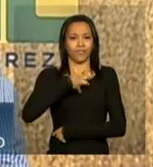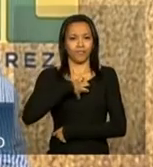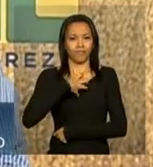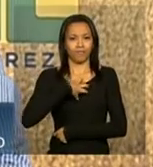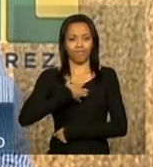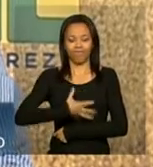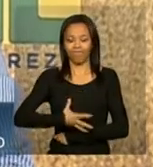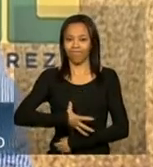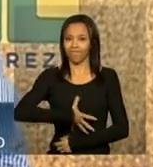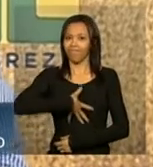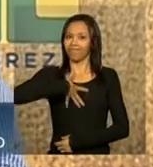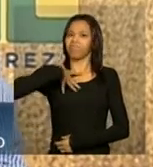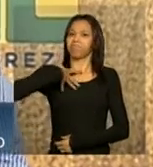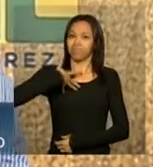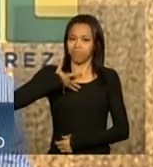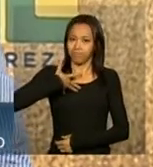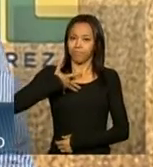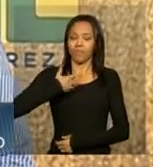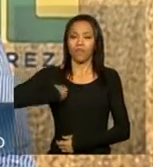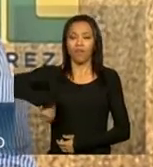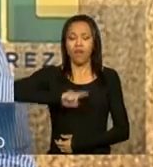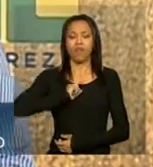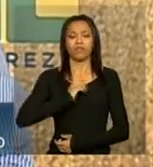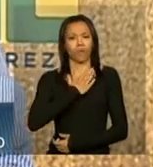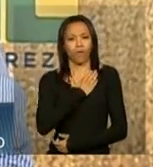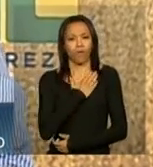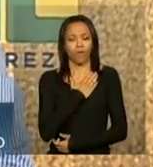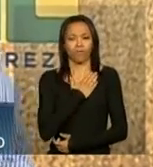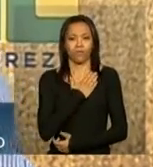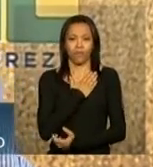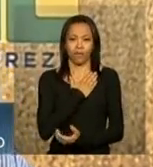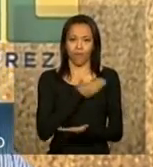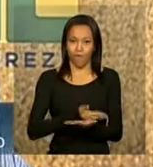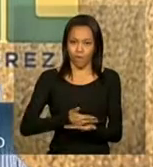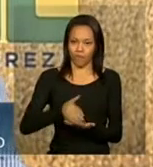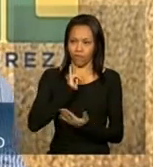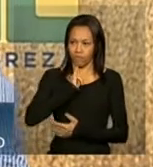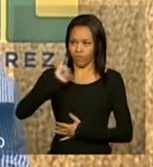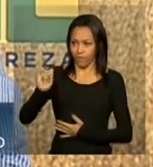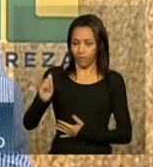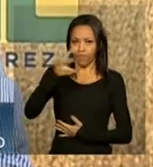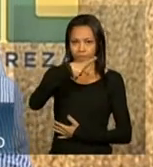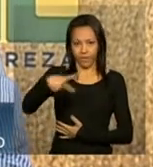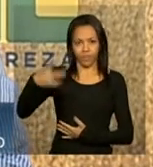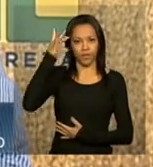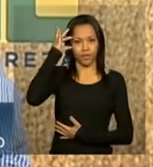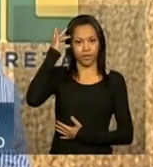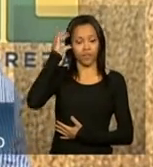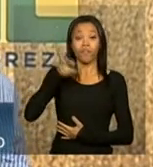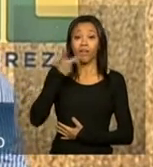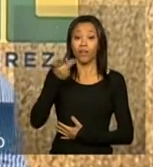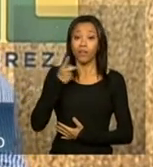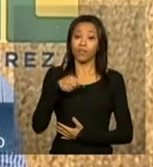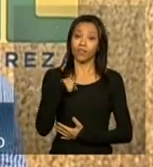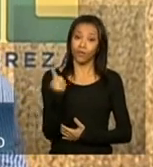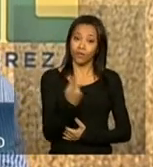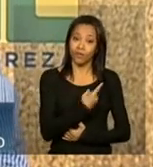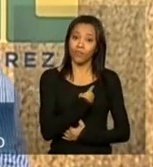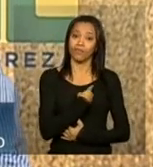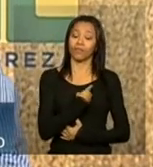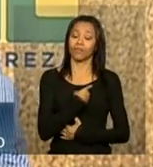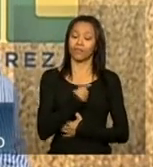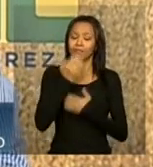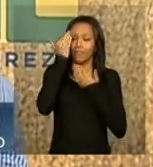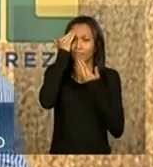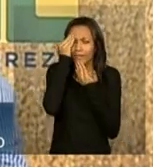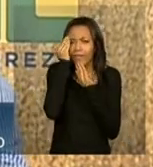prestigiados. Gostaria de começar, senhora presidente, expressando o nosso reconhecimento